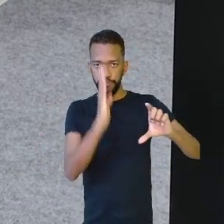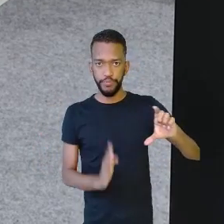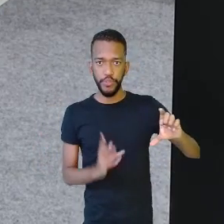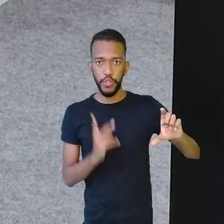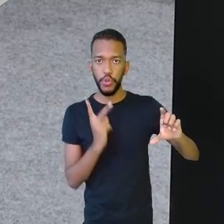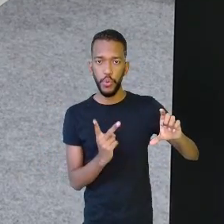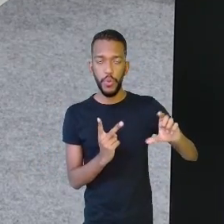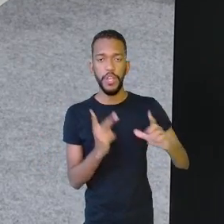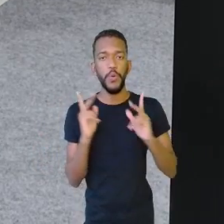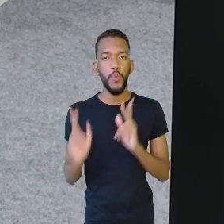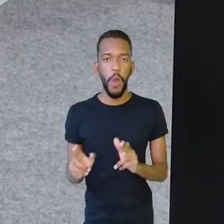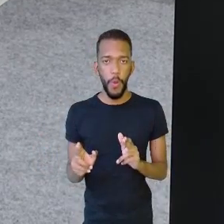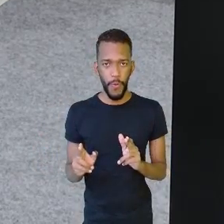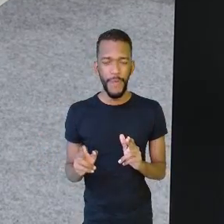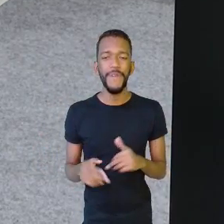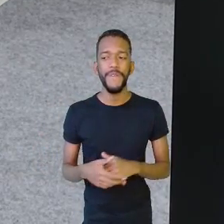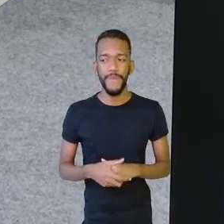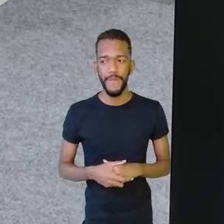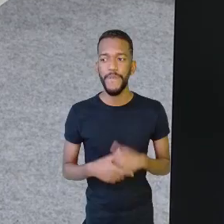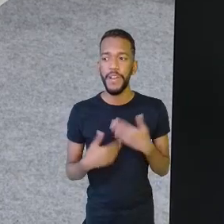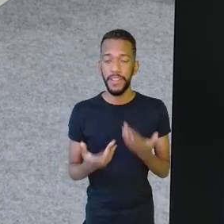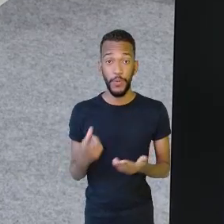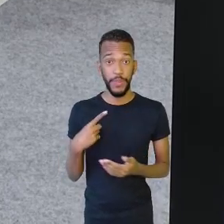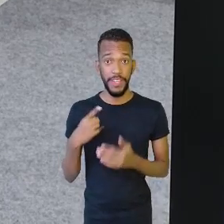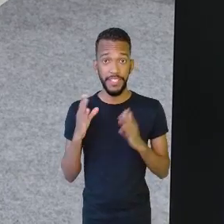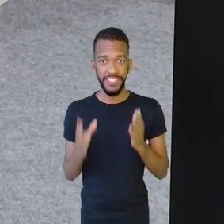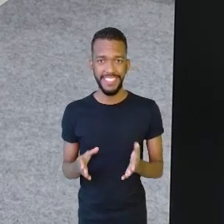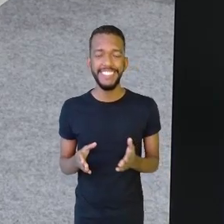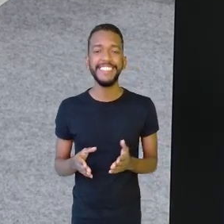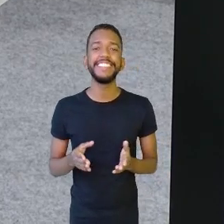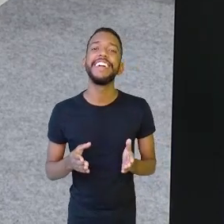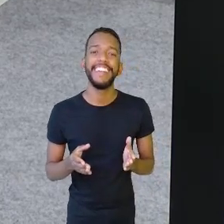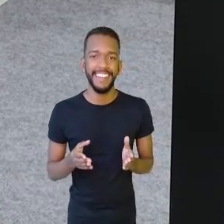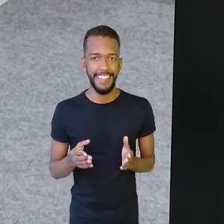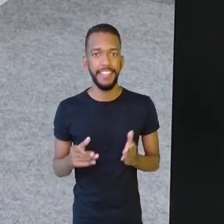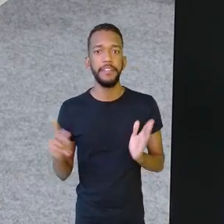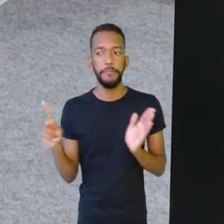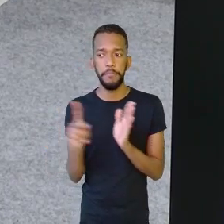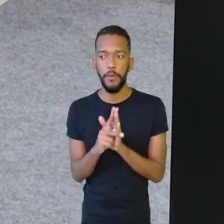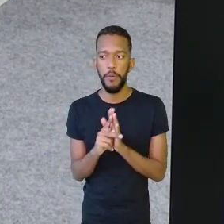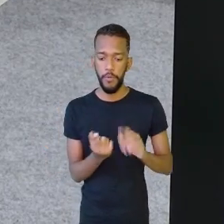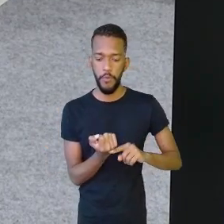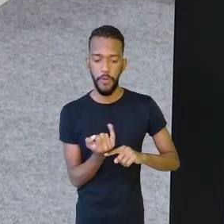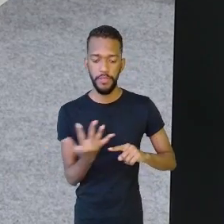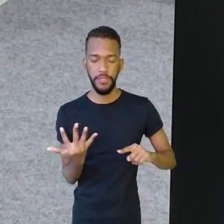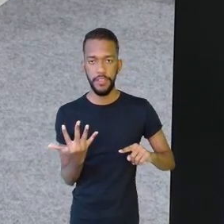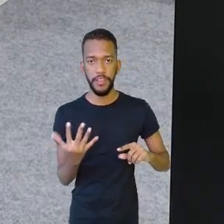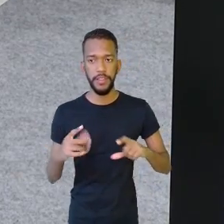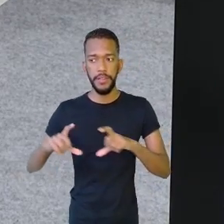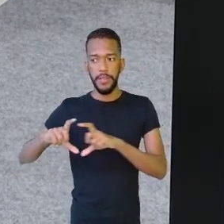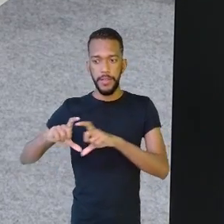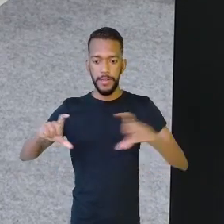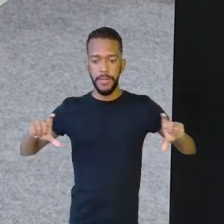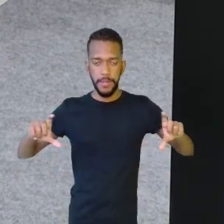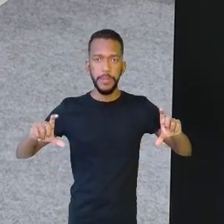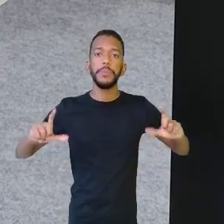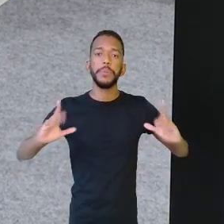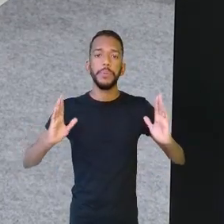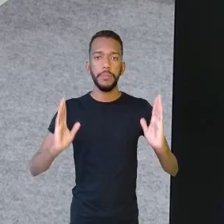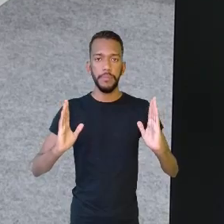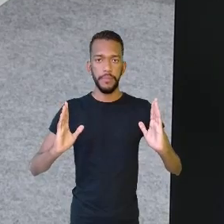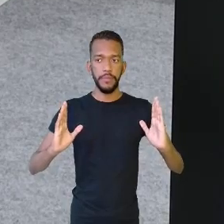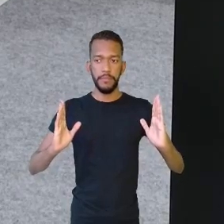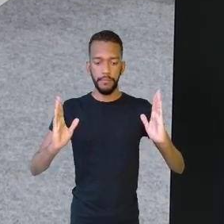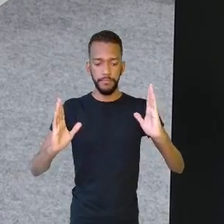2 partes iguais. Então, nós temos a quantidade de partes que eu dividi o inteiro, eu